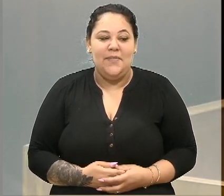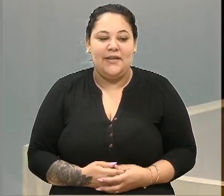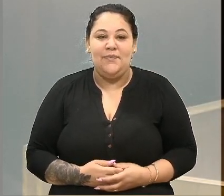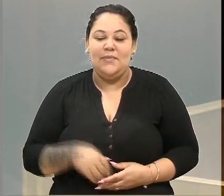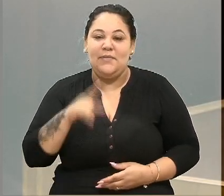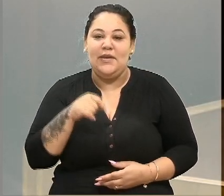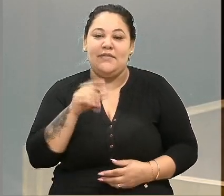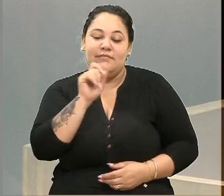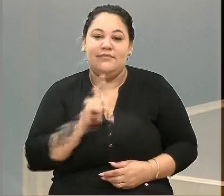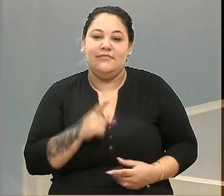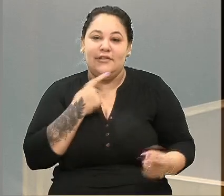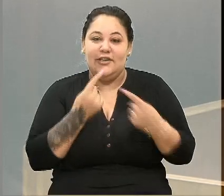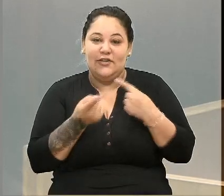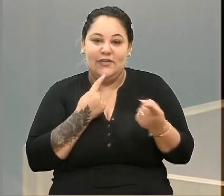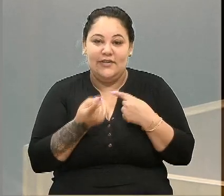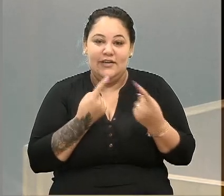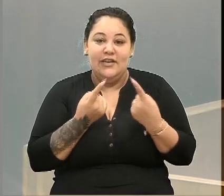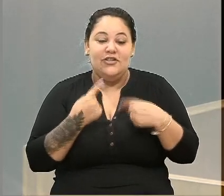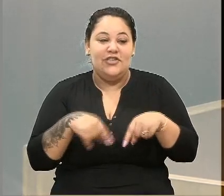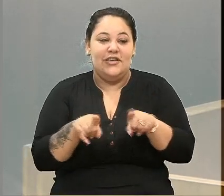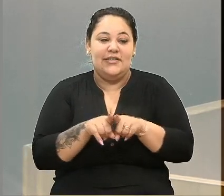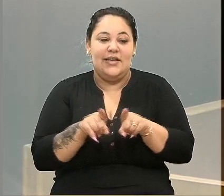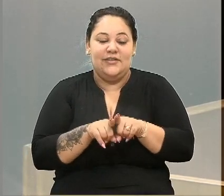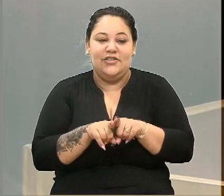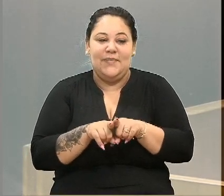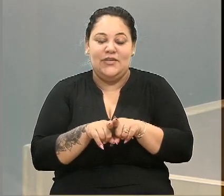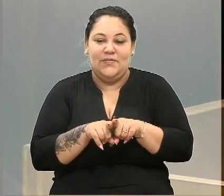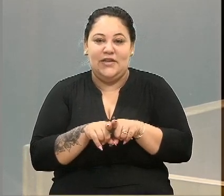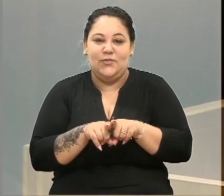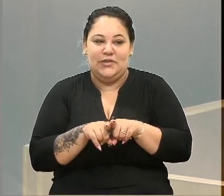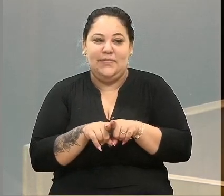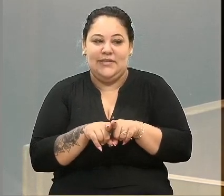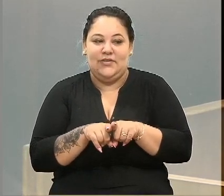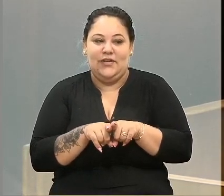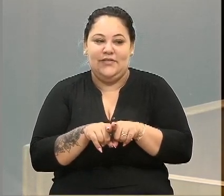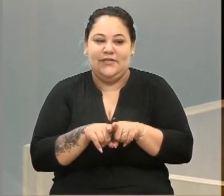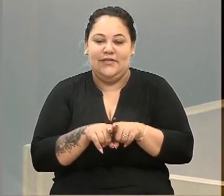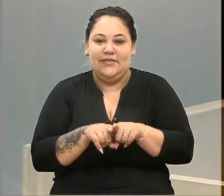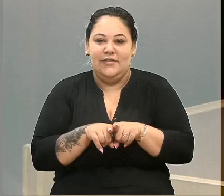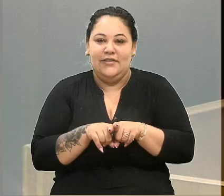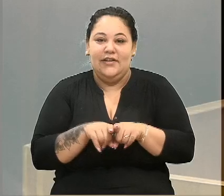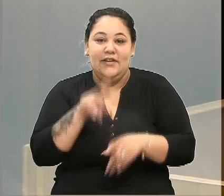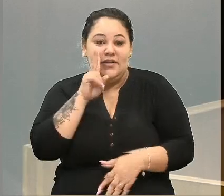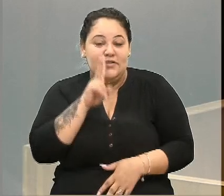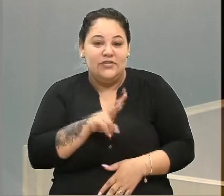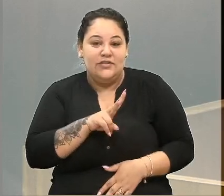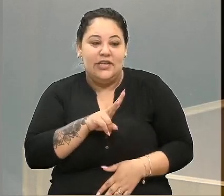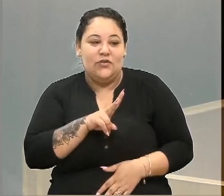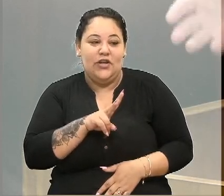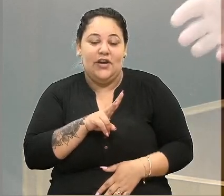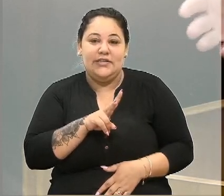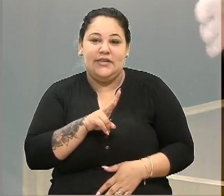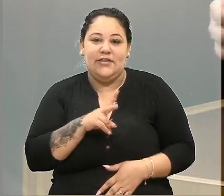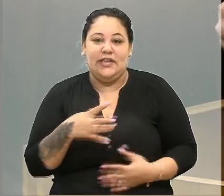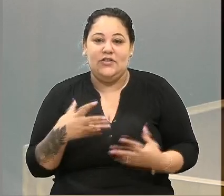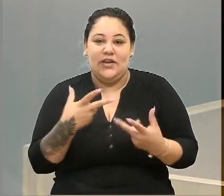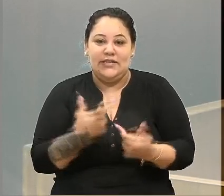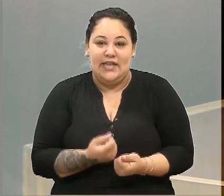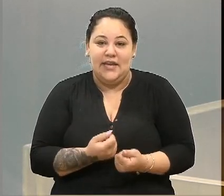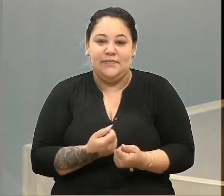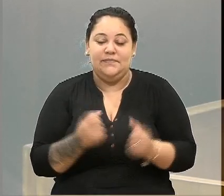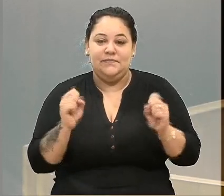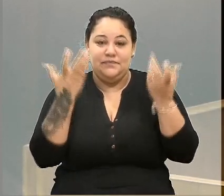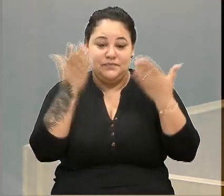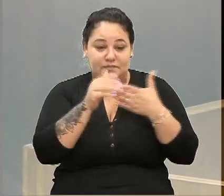via fechada, de uma rua trancada, é quem não participa de nada, né? É quem não vai no evento, é quem não prestigia o evento, é quem não quer que nada aconteça.